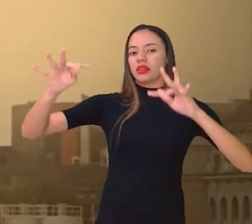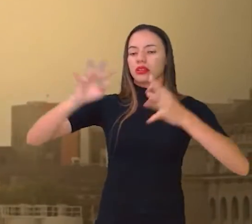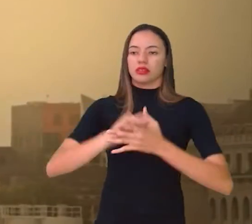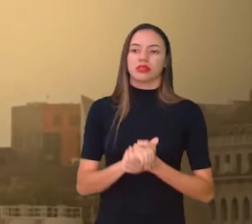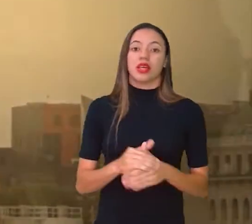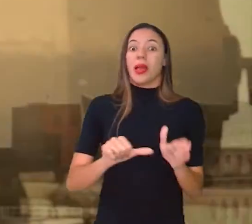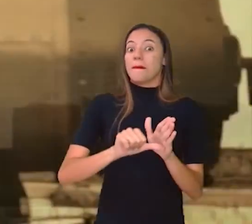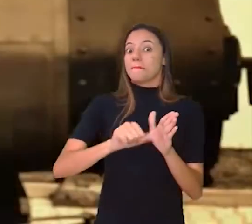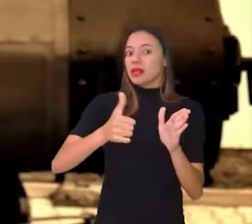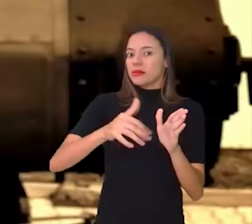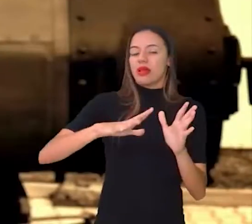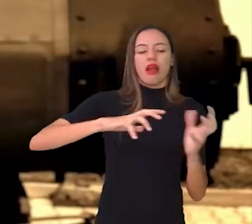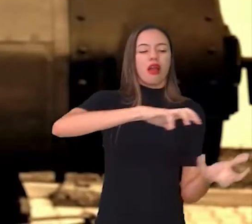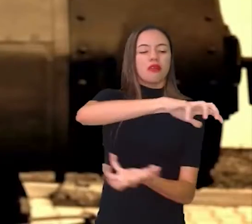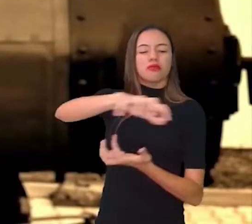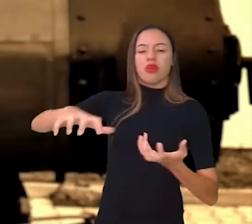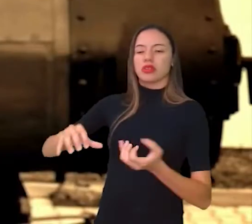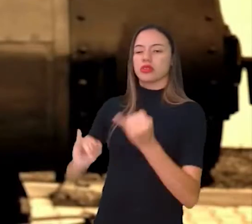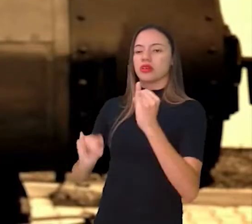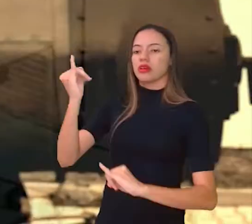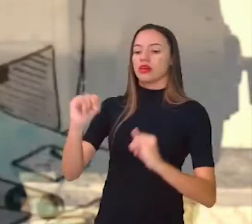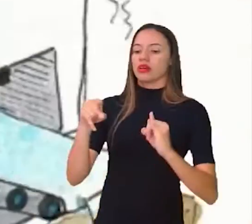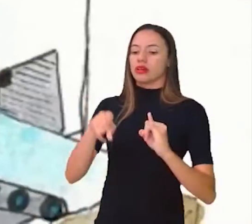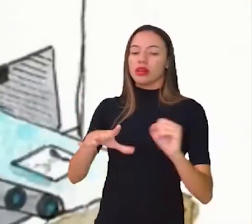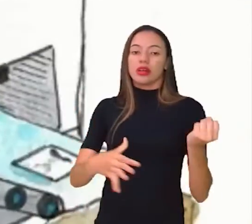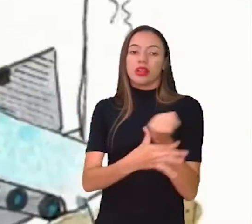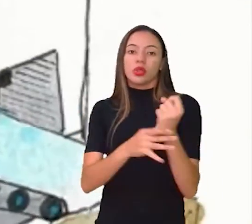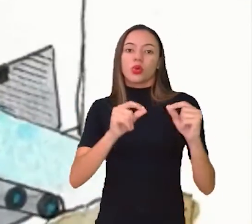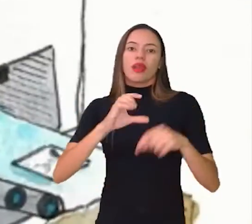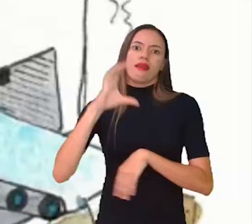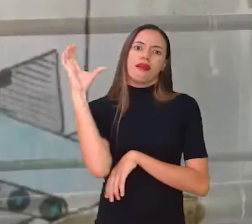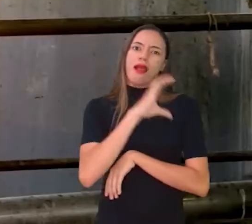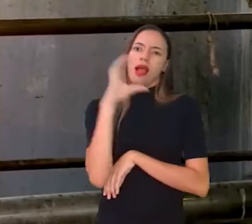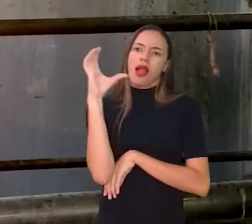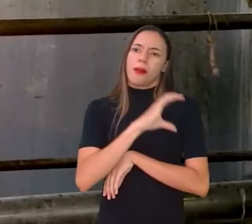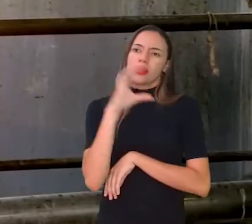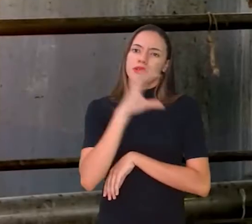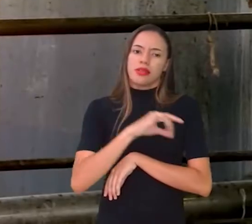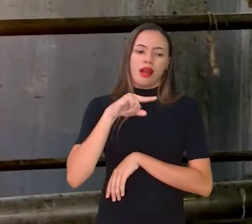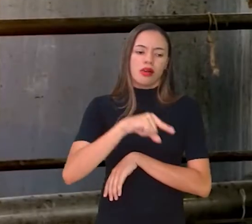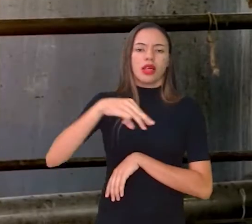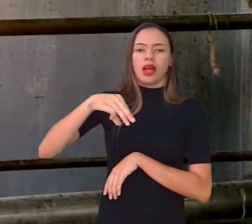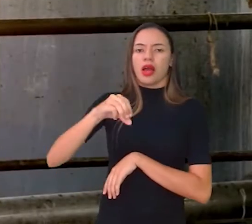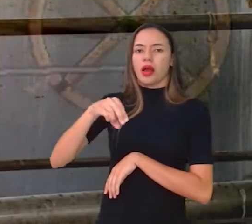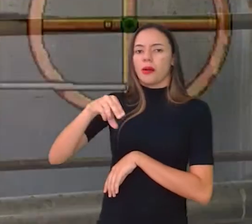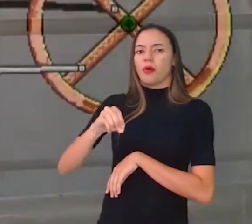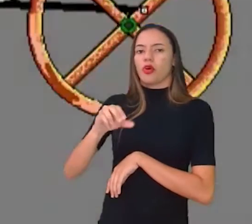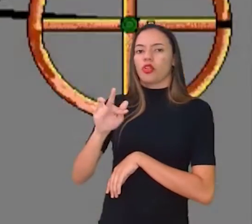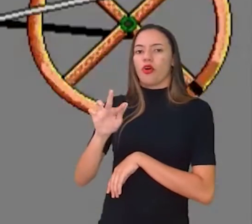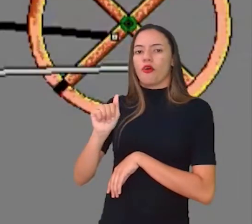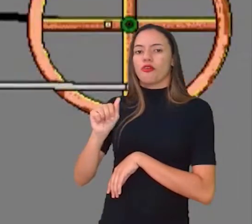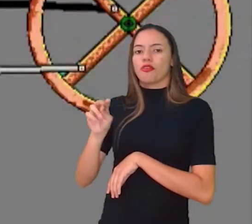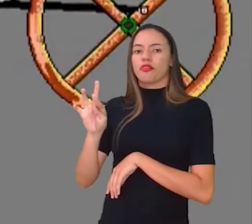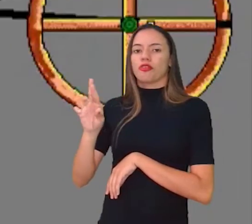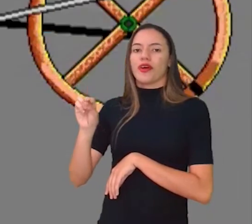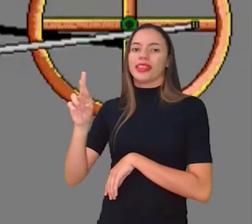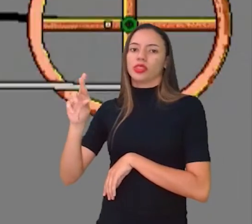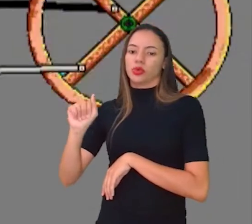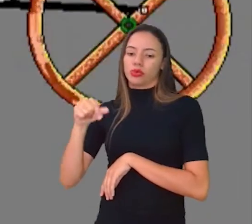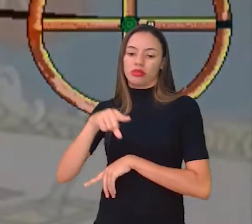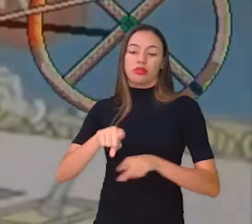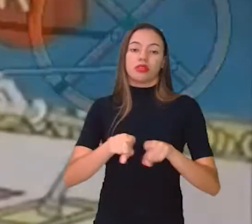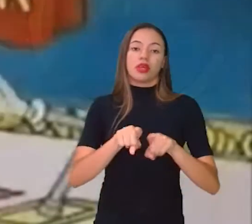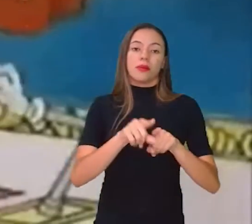primeira revolução industrial proporcionou agilidade e rapidez na manufatura, com a criação e utilização